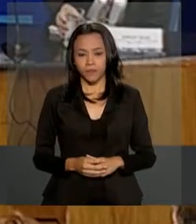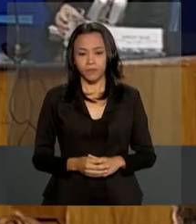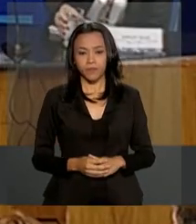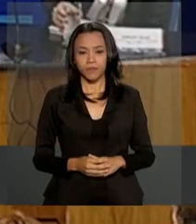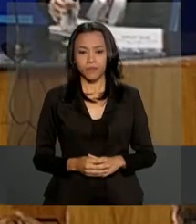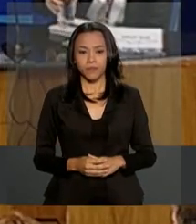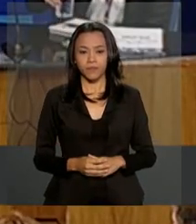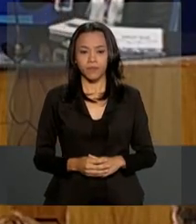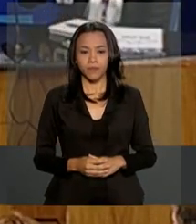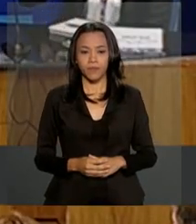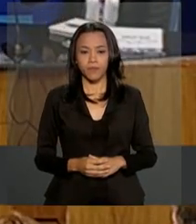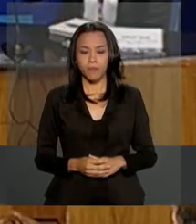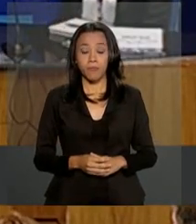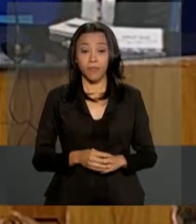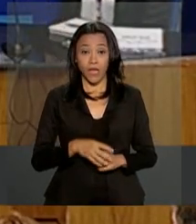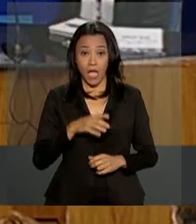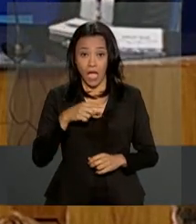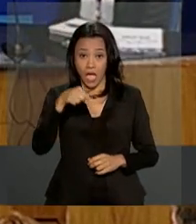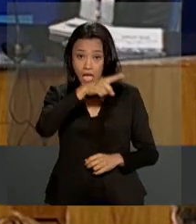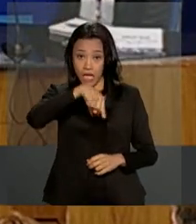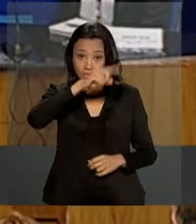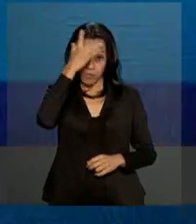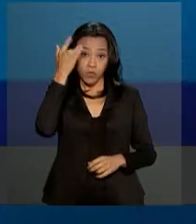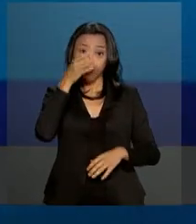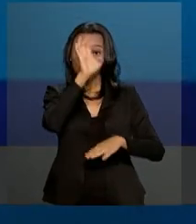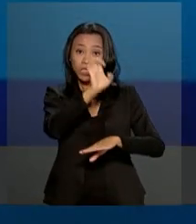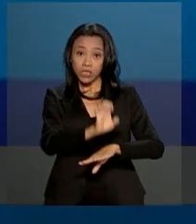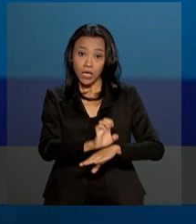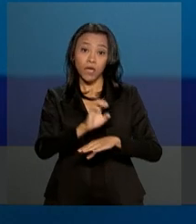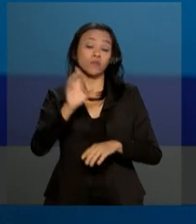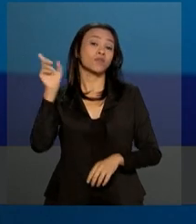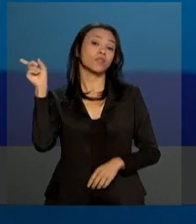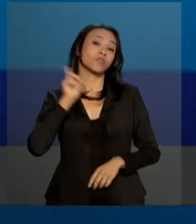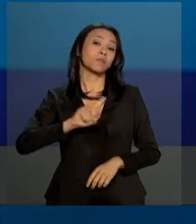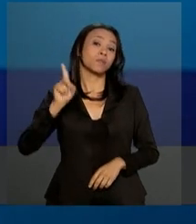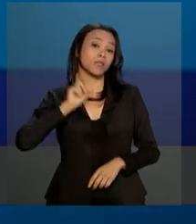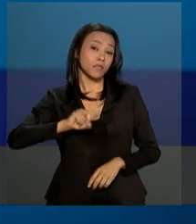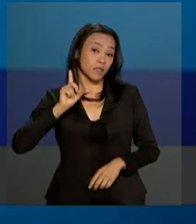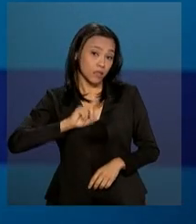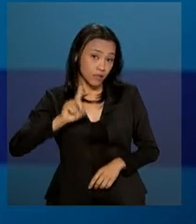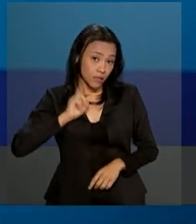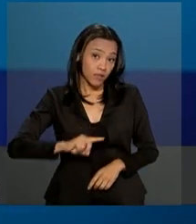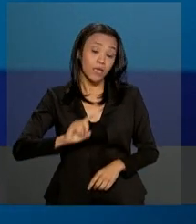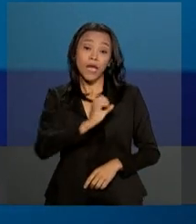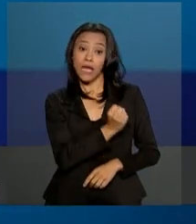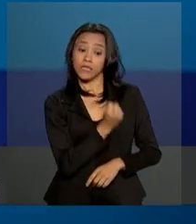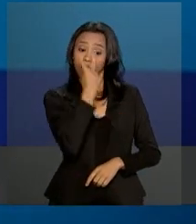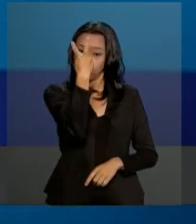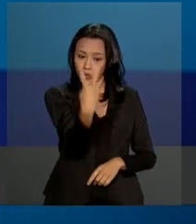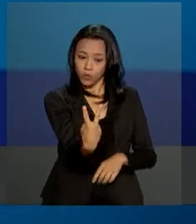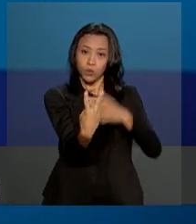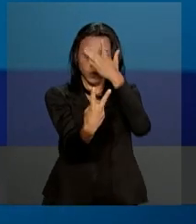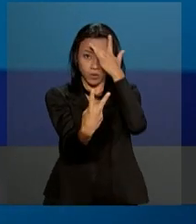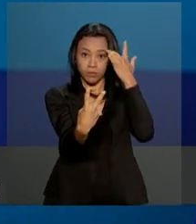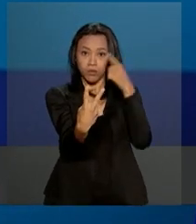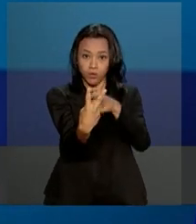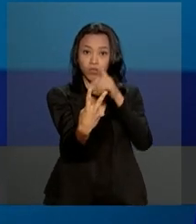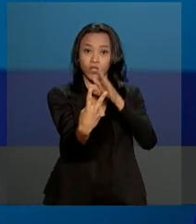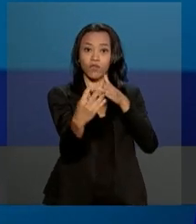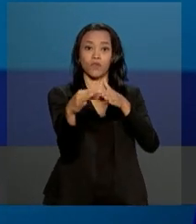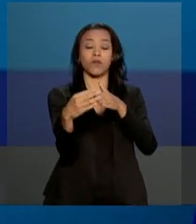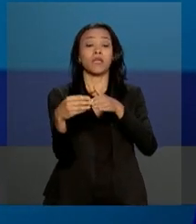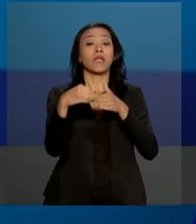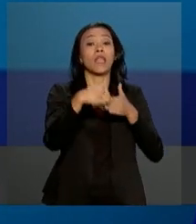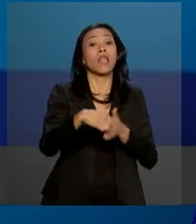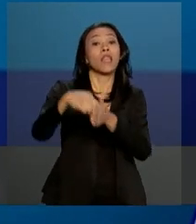palavra essas pessoas foi minas gerais estado de minas e essas duas pessoas foram conduzidas até a delegacia da polícia